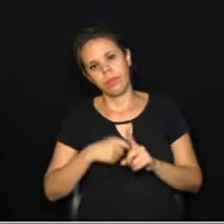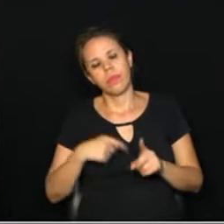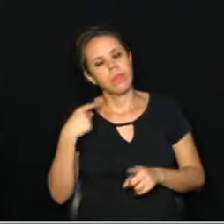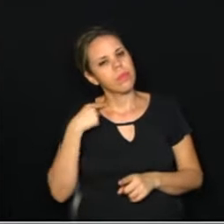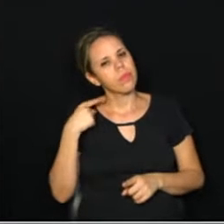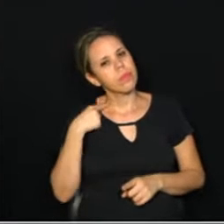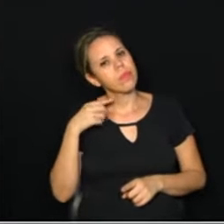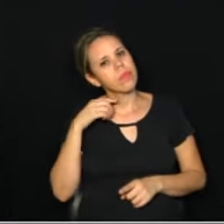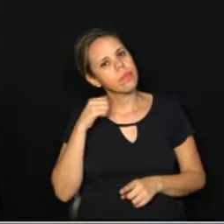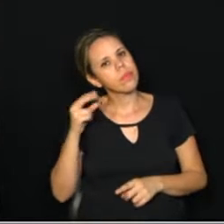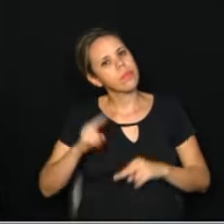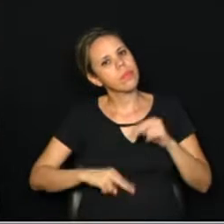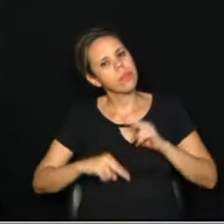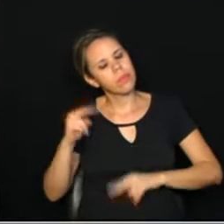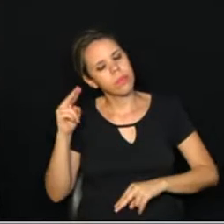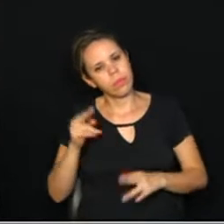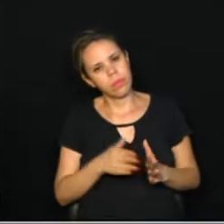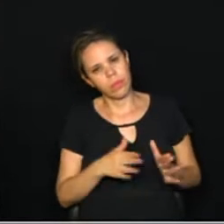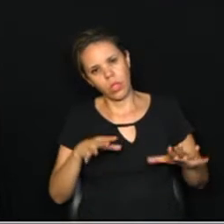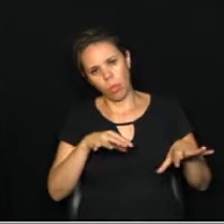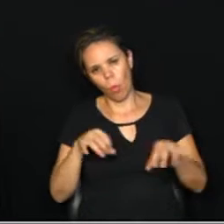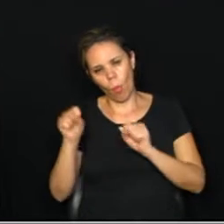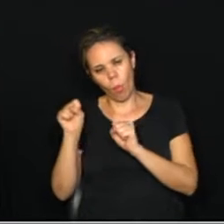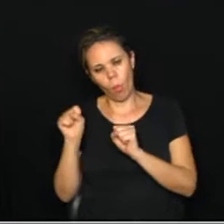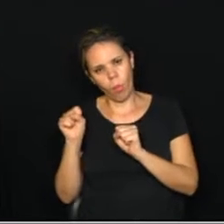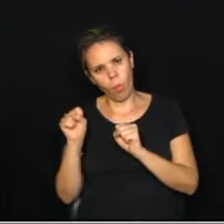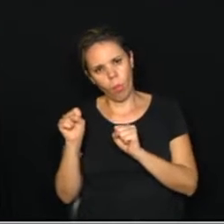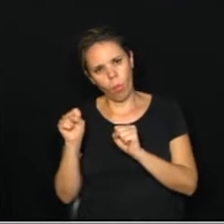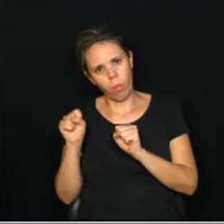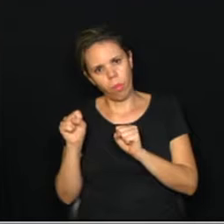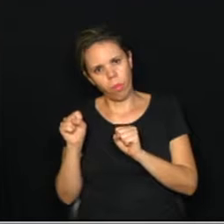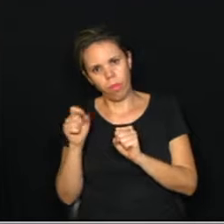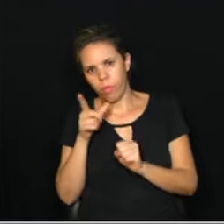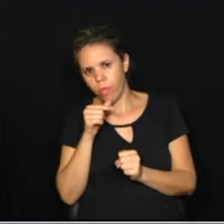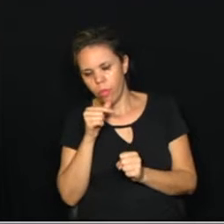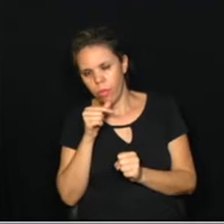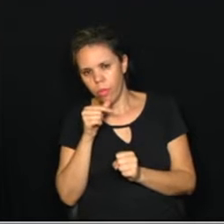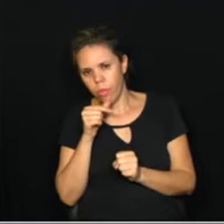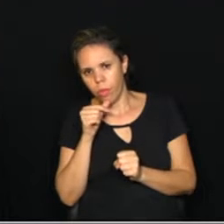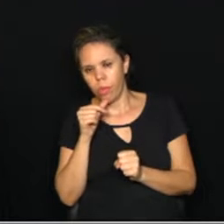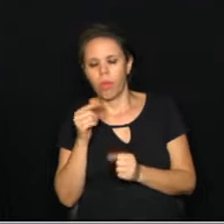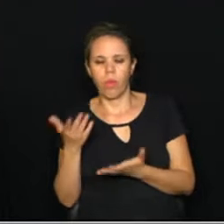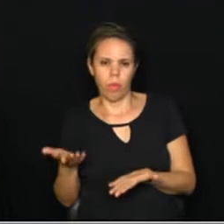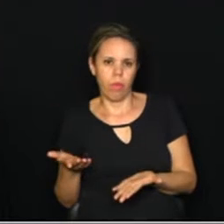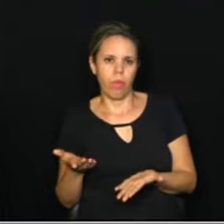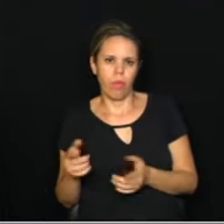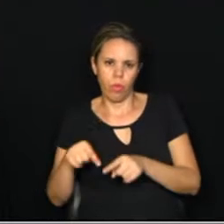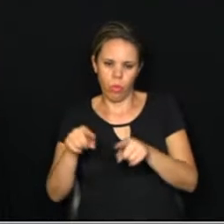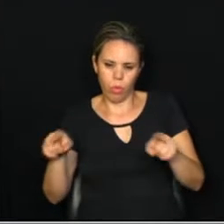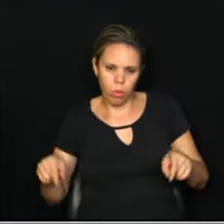já intensificando aí o período de estiagem, as vazões de afluência ao Cantareira realmente elas estão